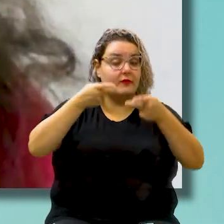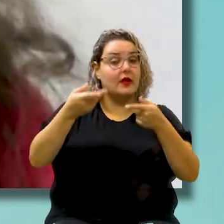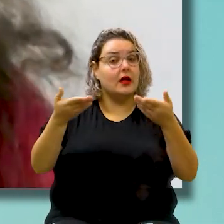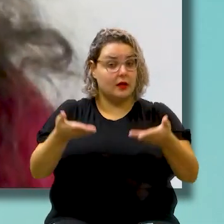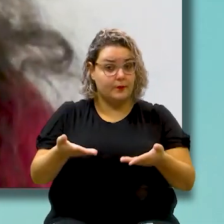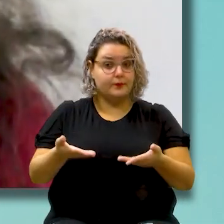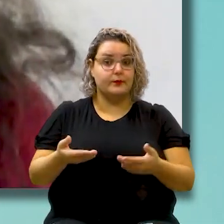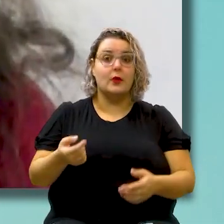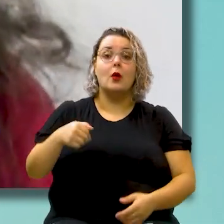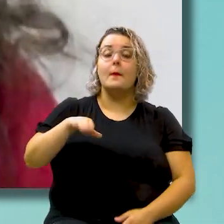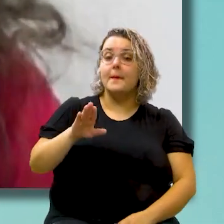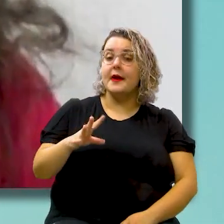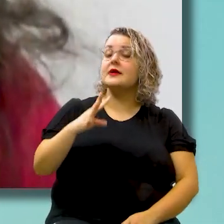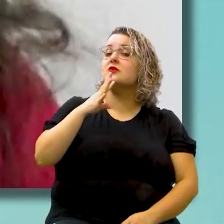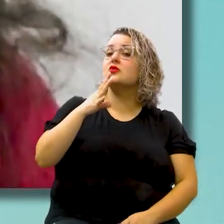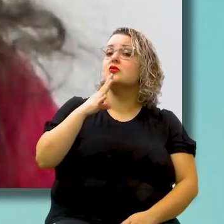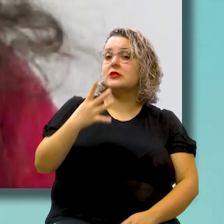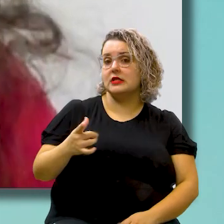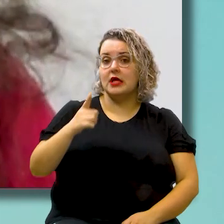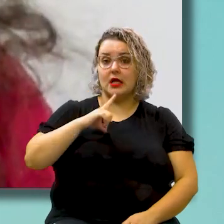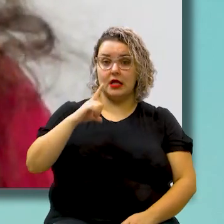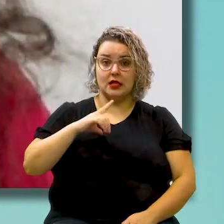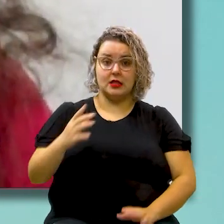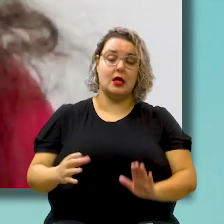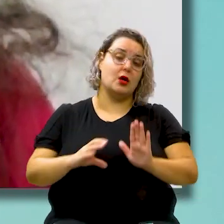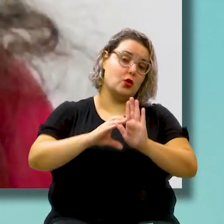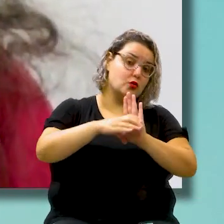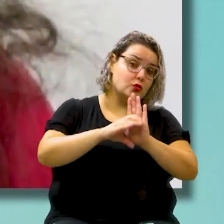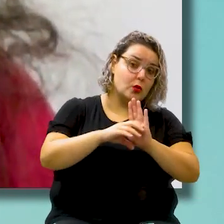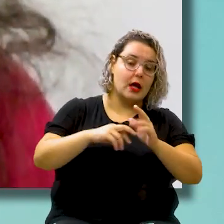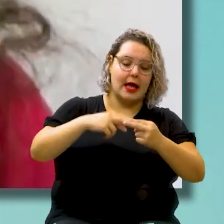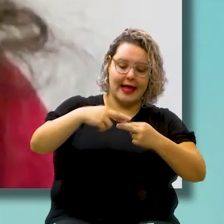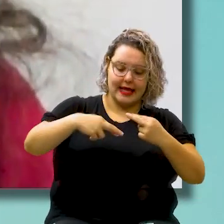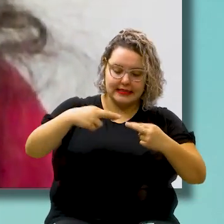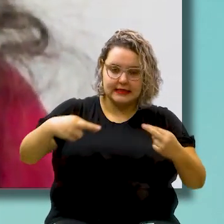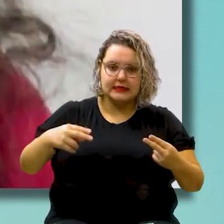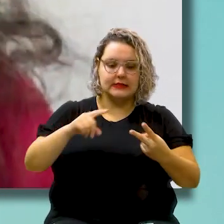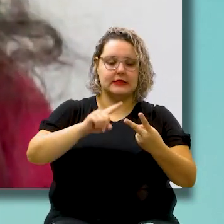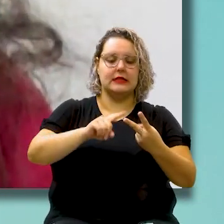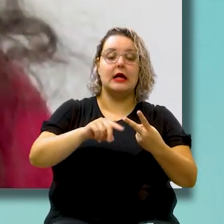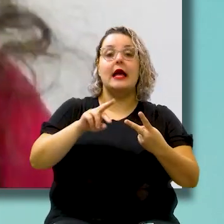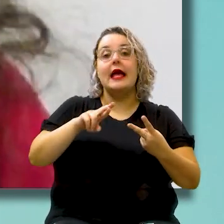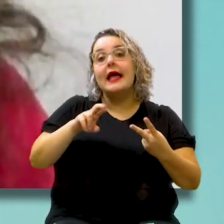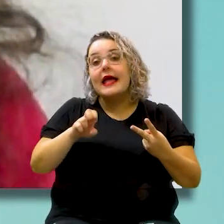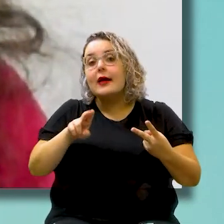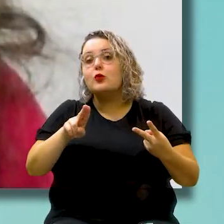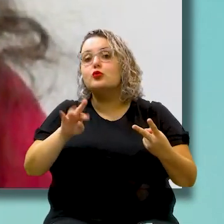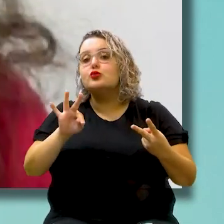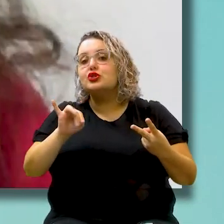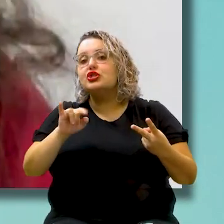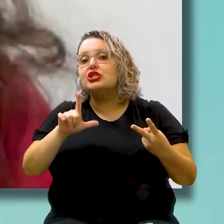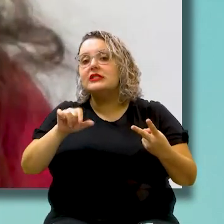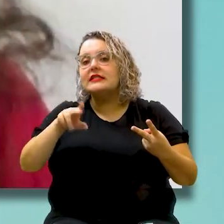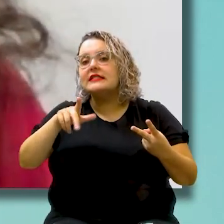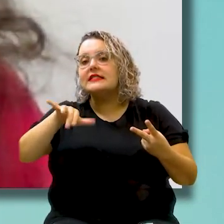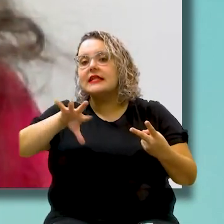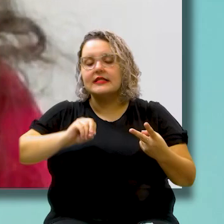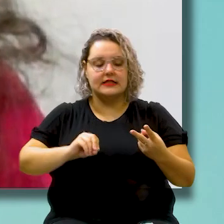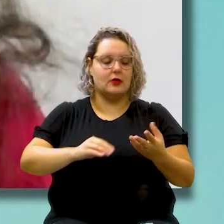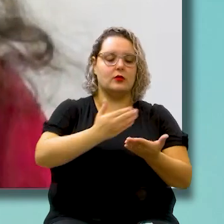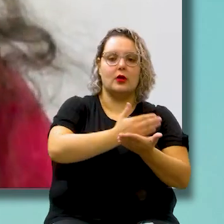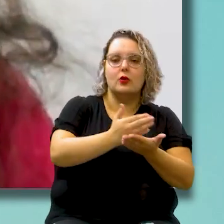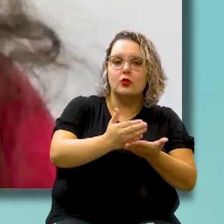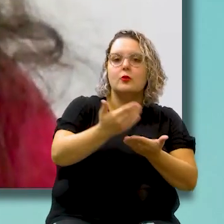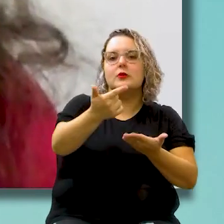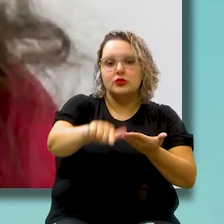aqui. Uma delas mais conhecida tem um conceito que é chamado reciclagem, outra chamada reutilização, outra chamada